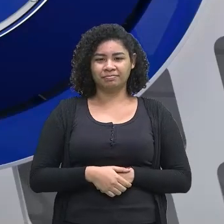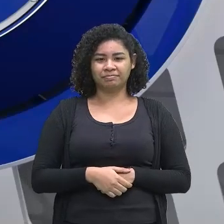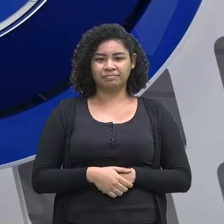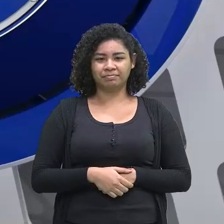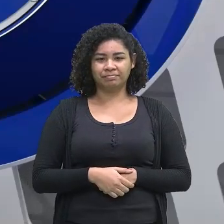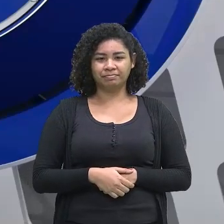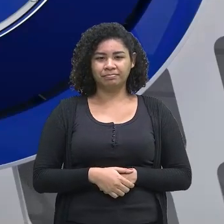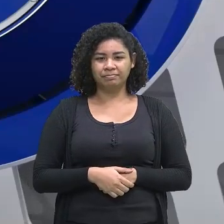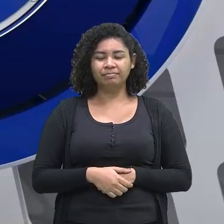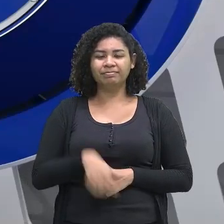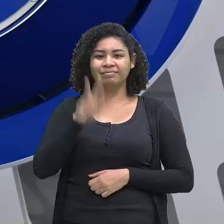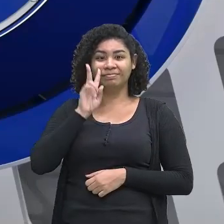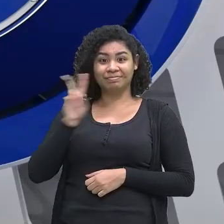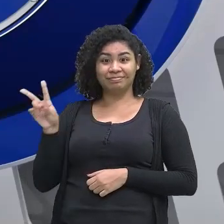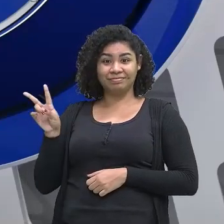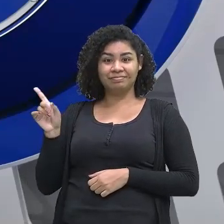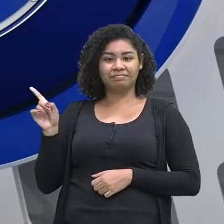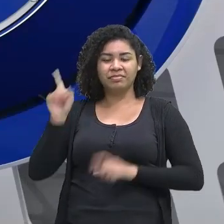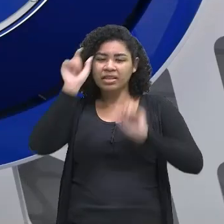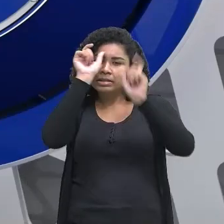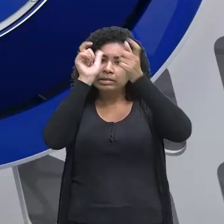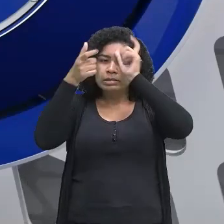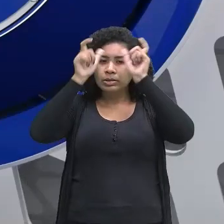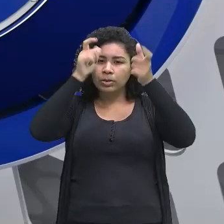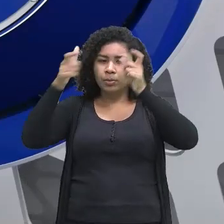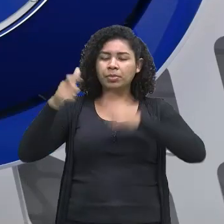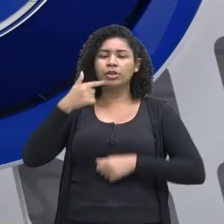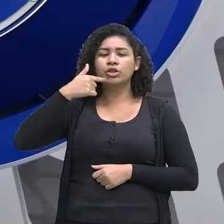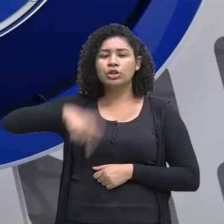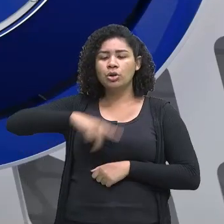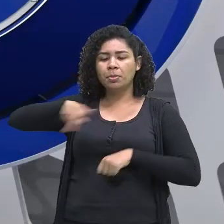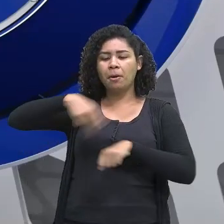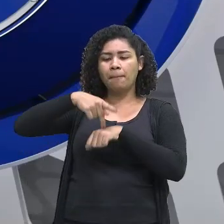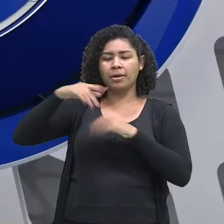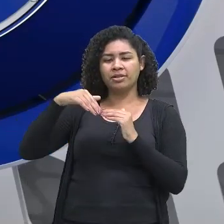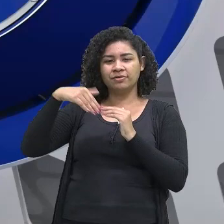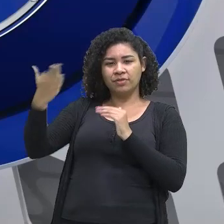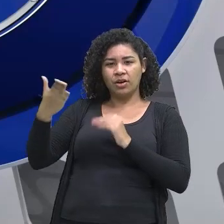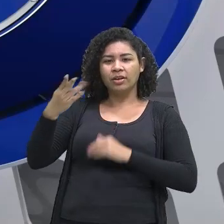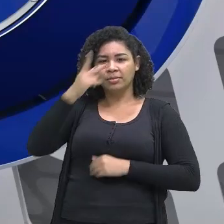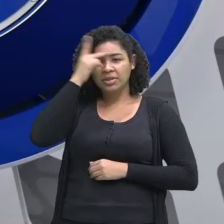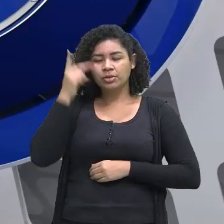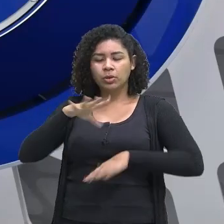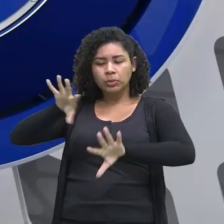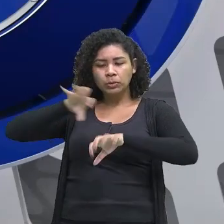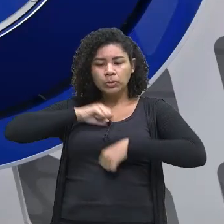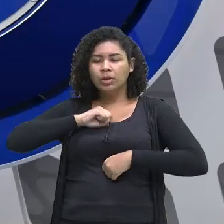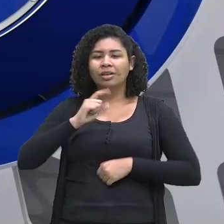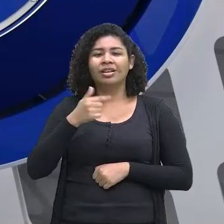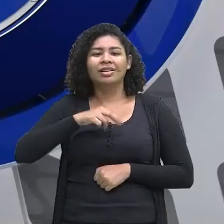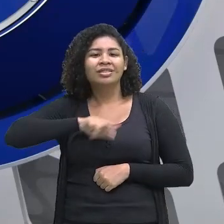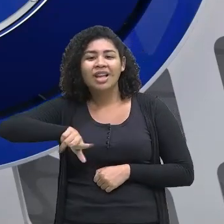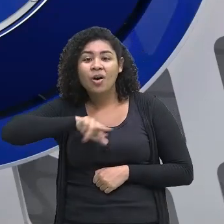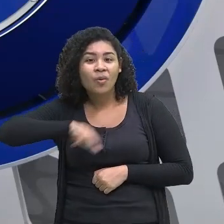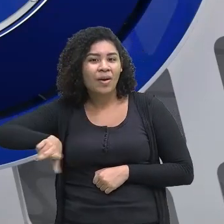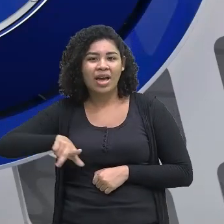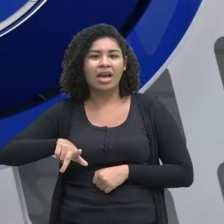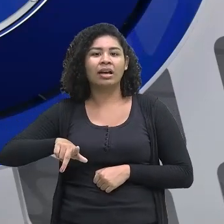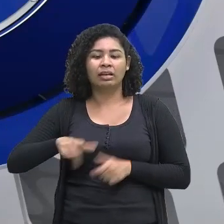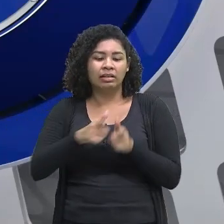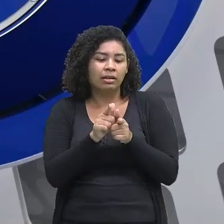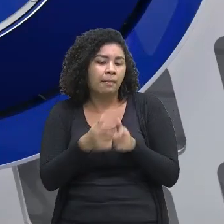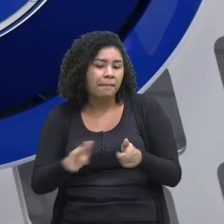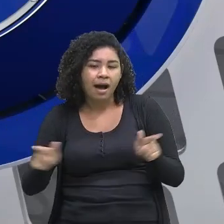do sotaque estrangeiro, quando a pessoa adquire, ela não aprende gramática, ela não fala,